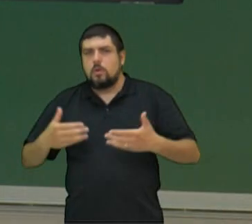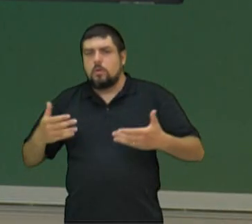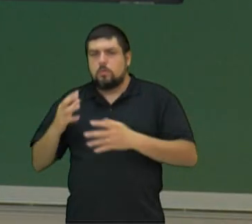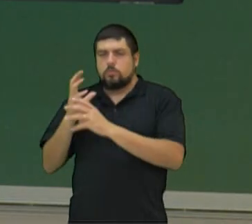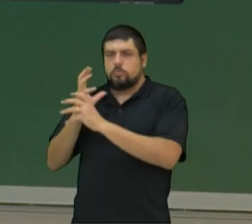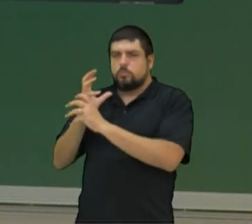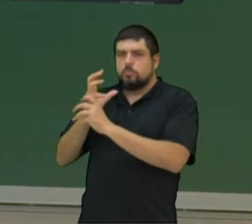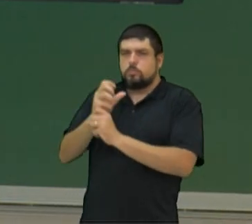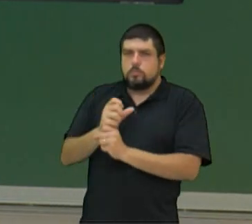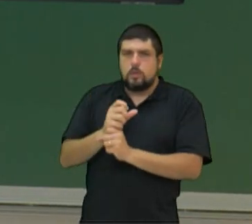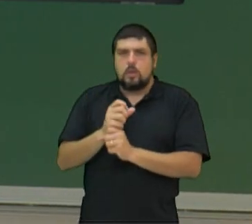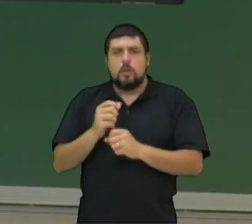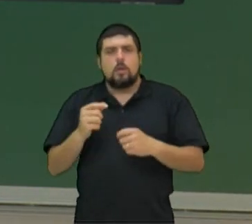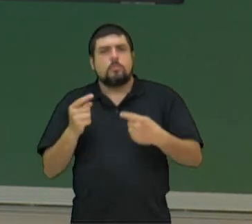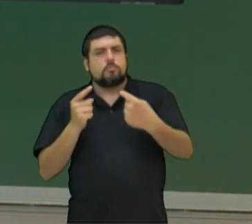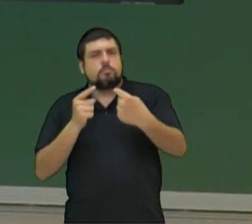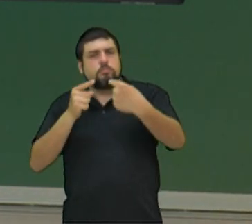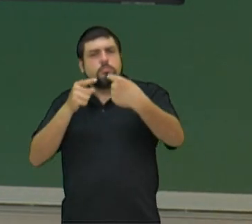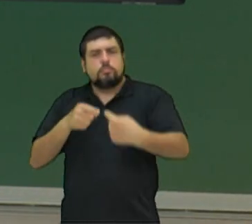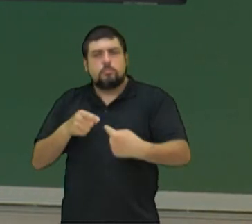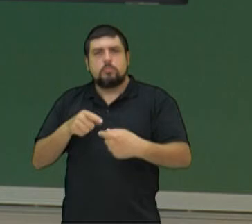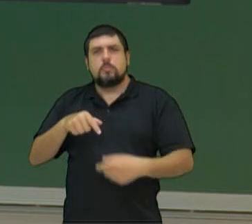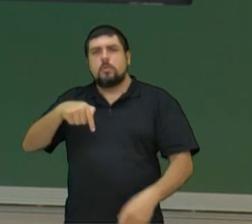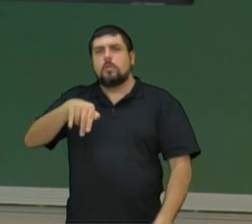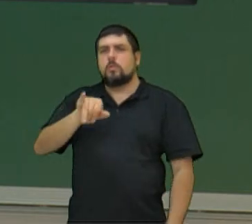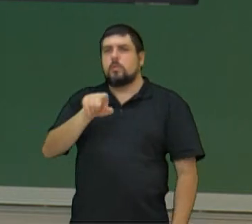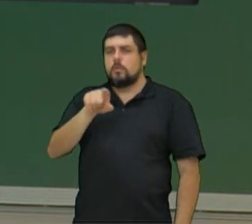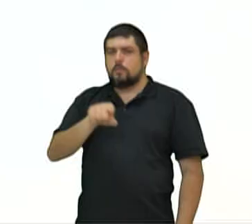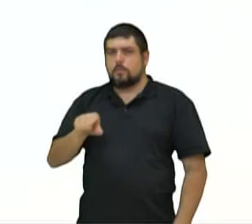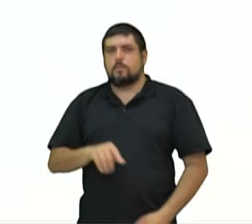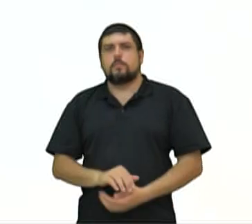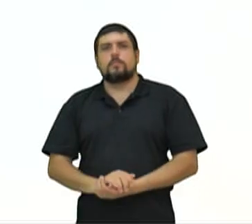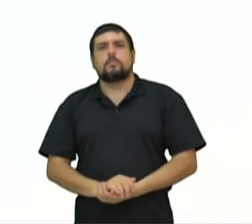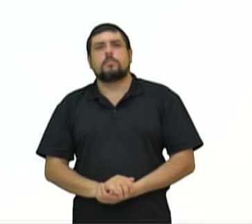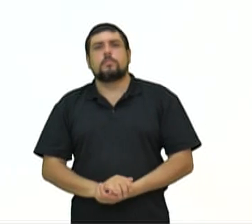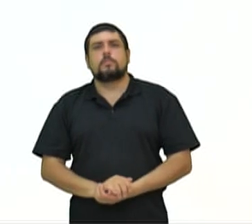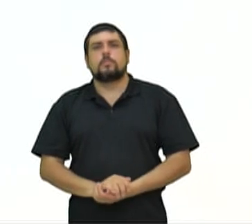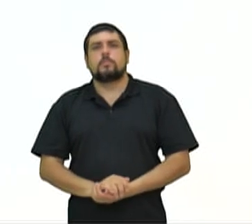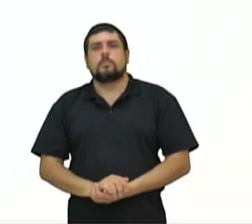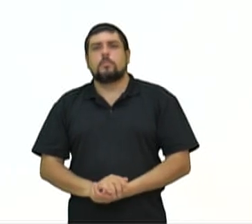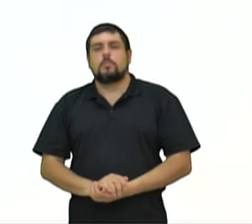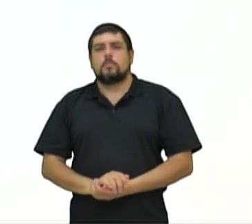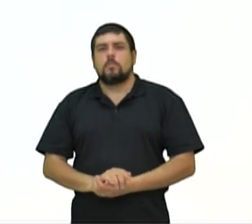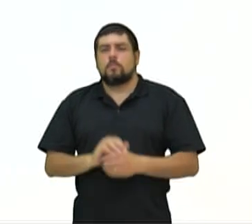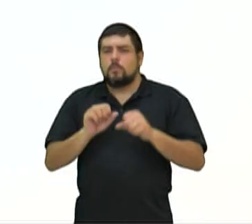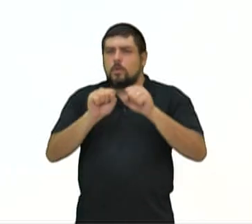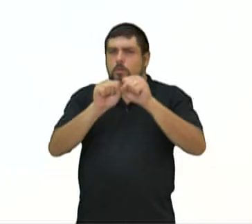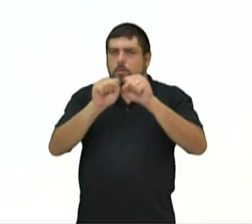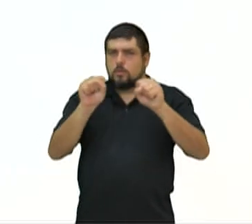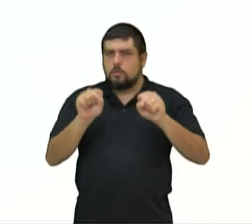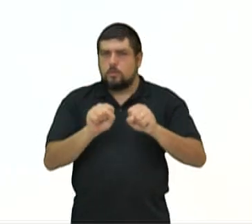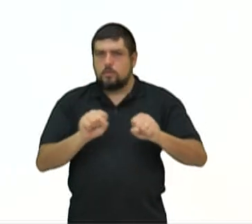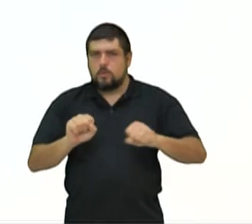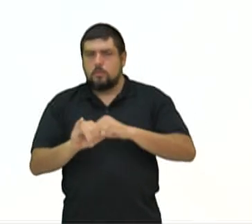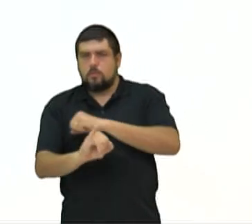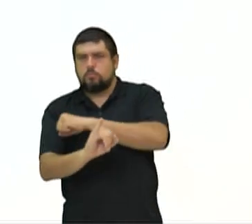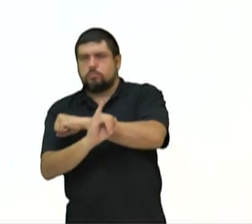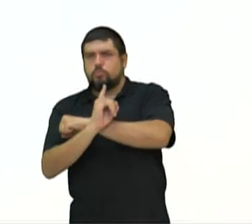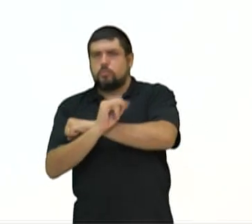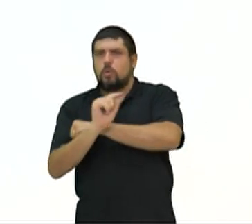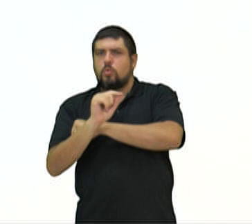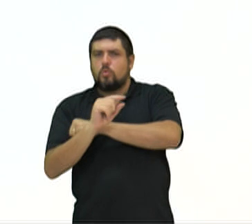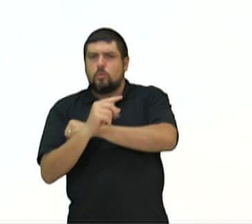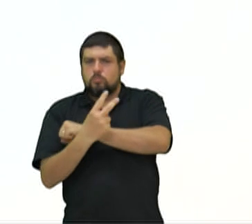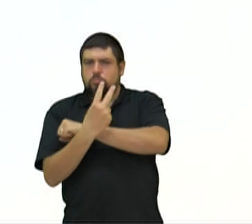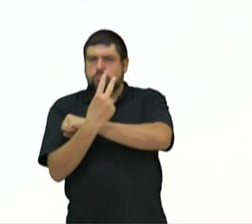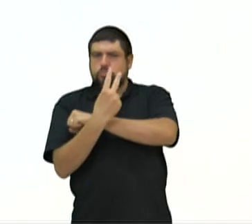um quiz. Esse quiz diz o seguinte: o sistema imunitário é o sistema de defesa do organismo.